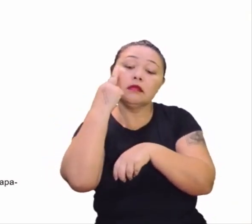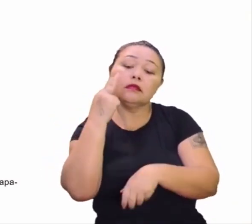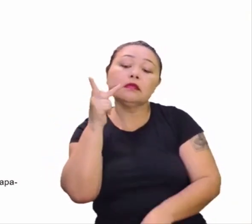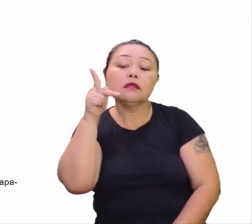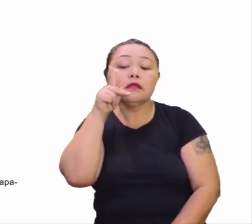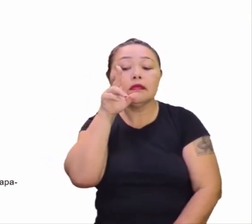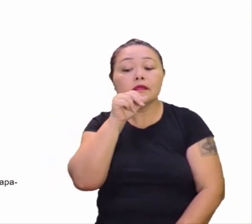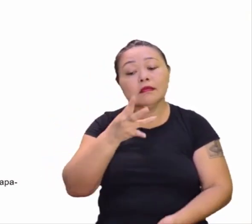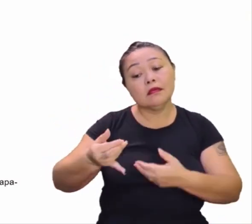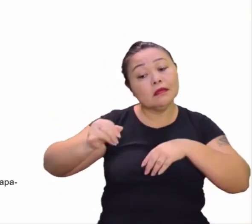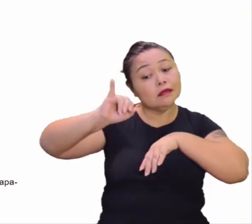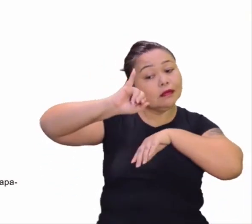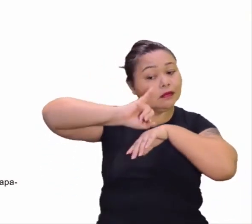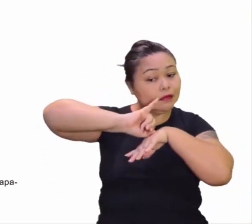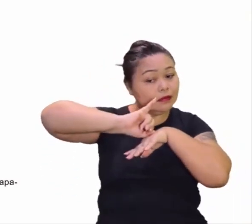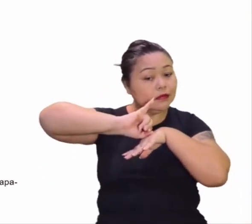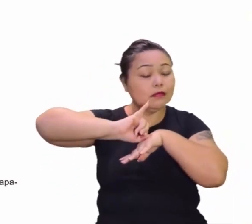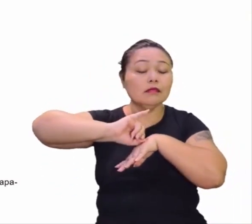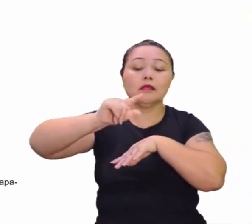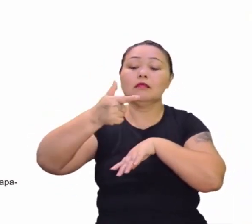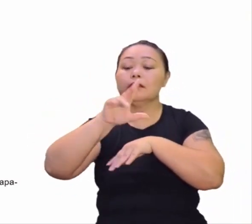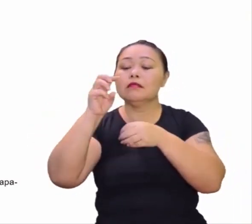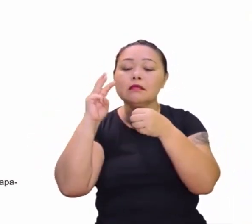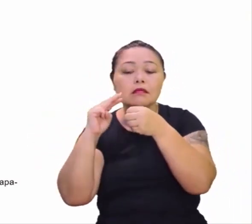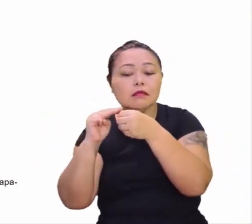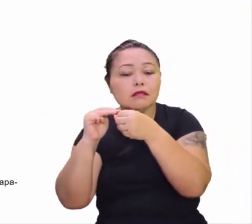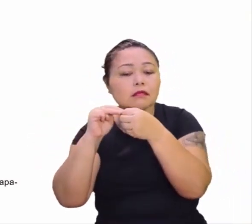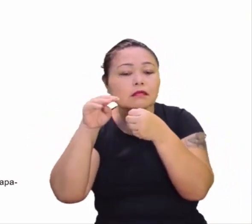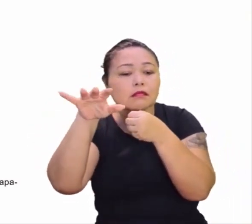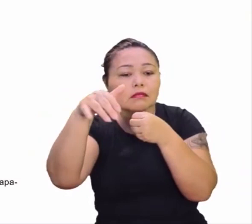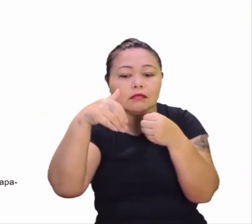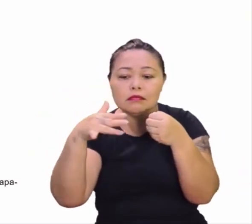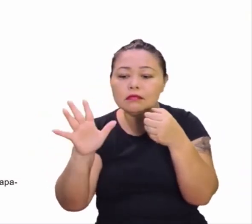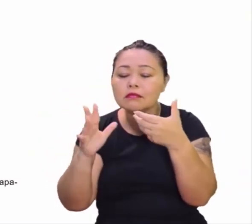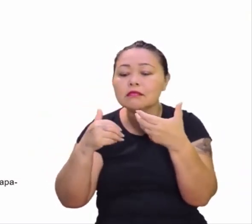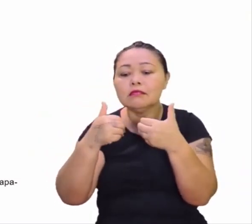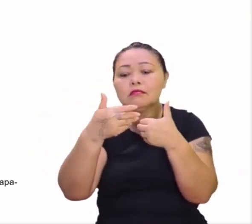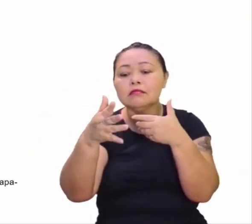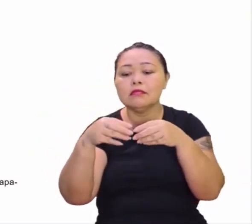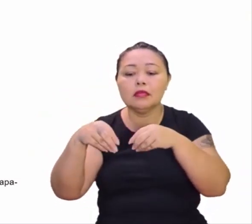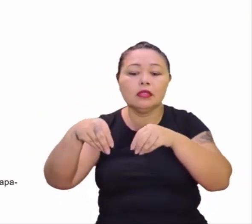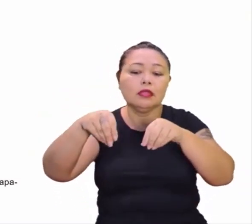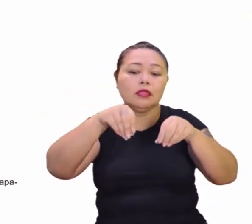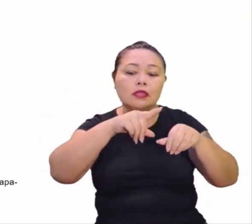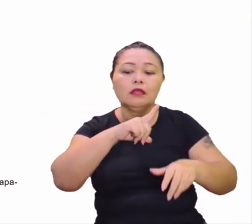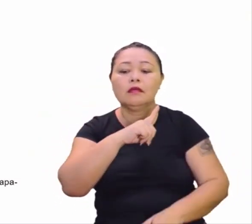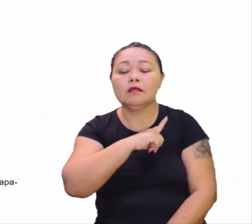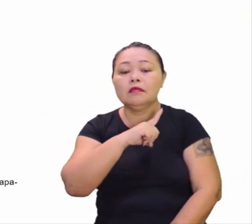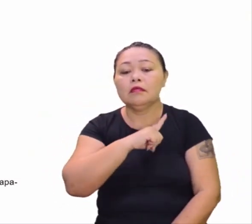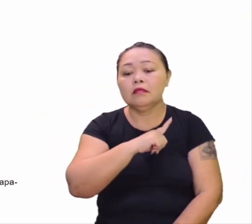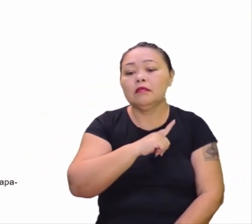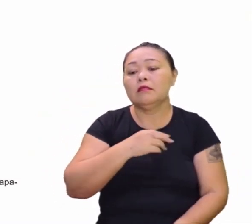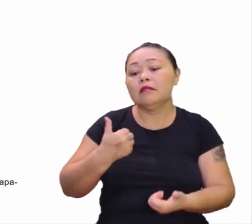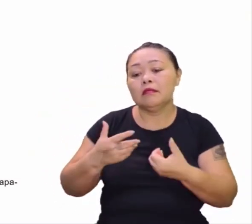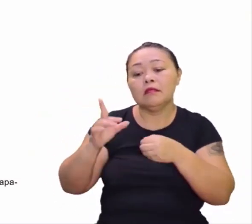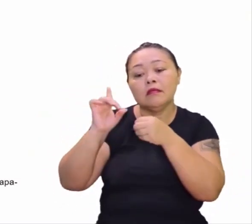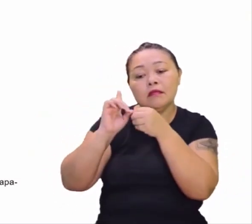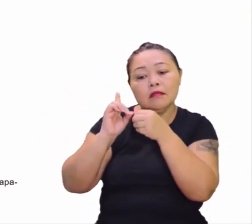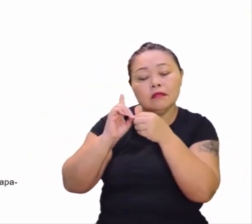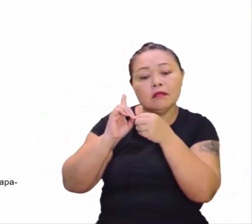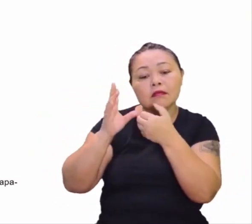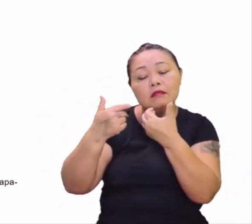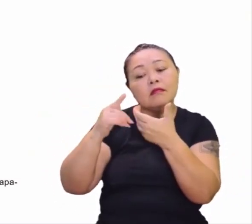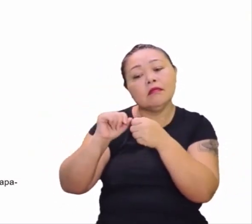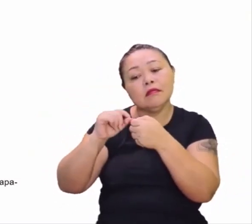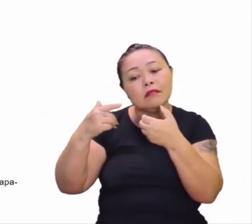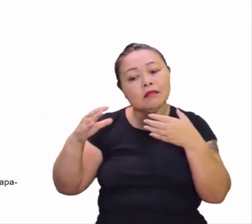a capital, e outros municípios espalhados, né? Fora os territórios, né? Que a gente tem aqui os distritos, aqui a gente está vendo as